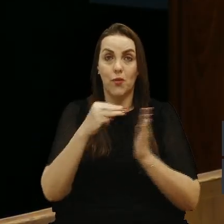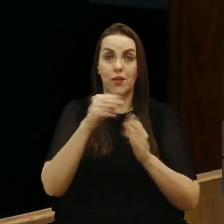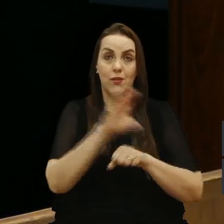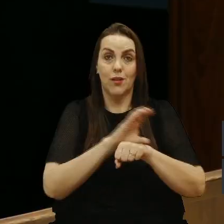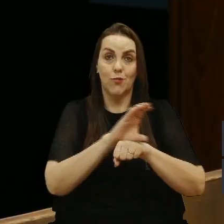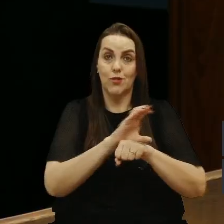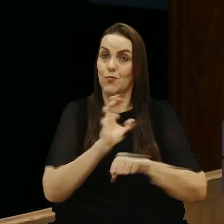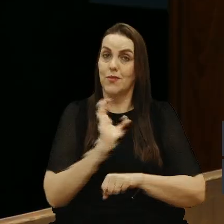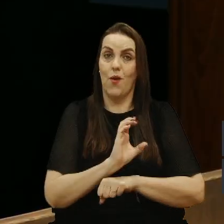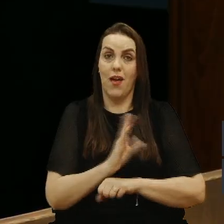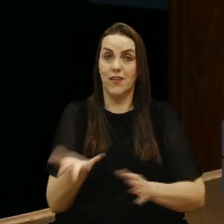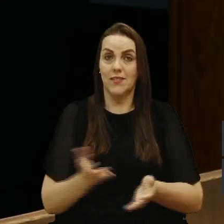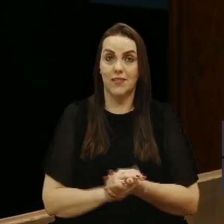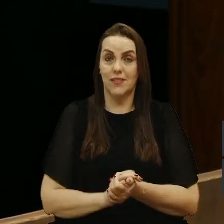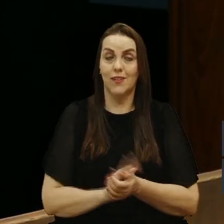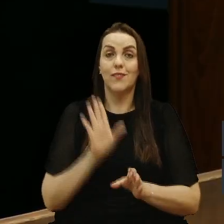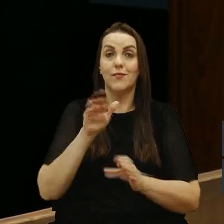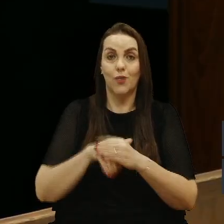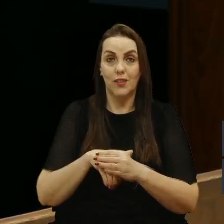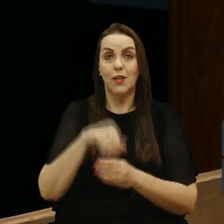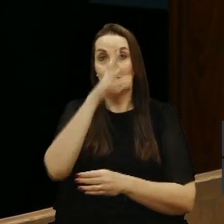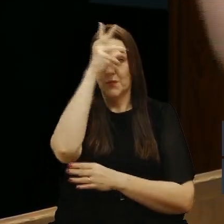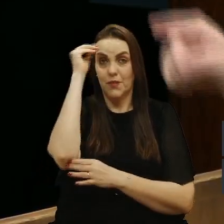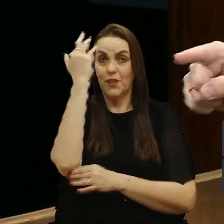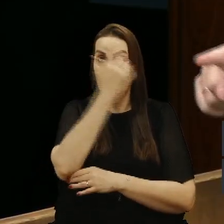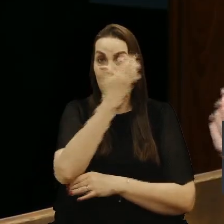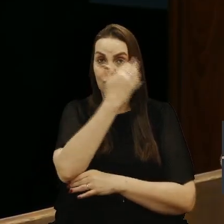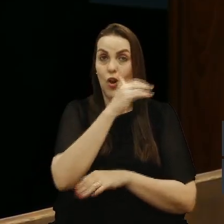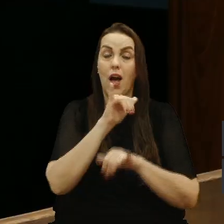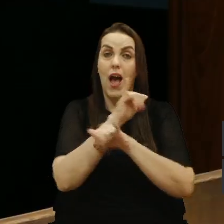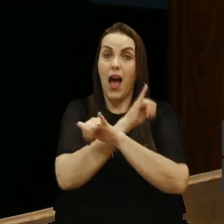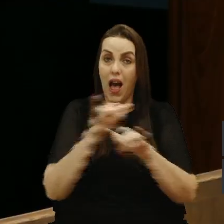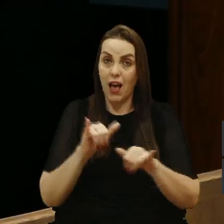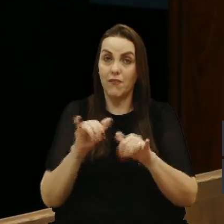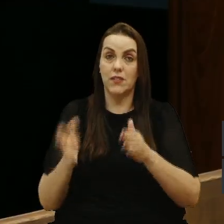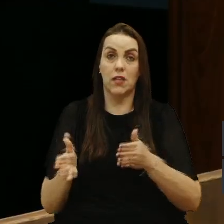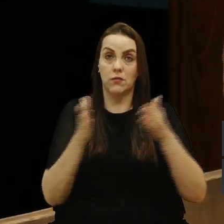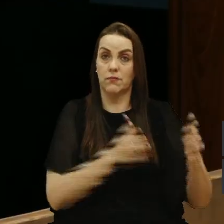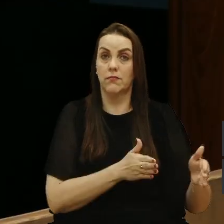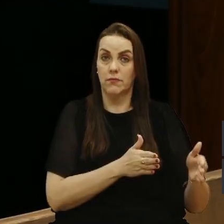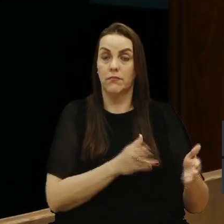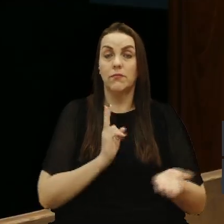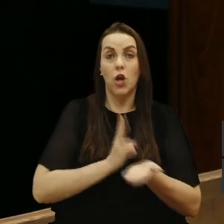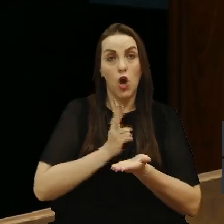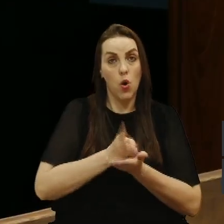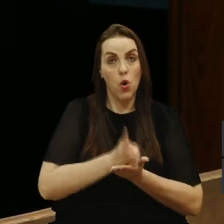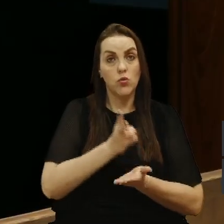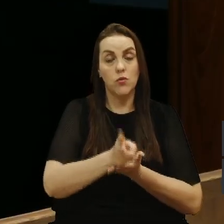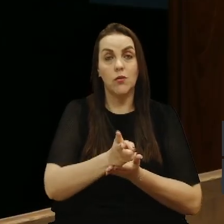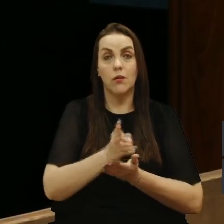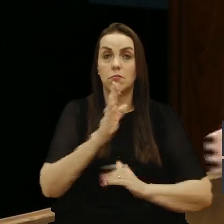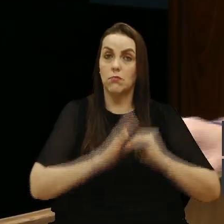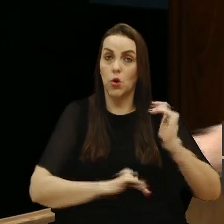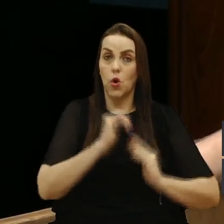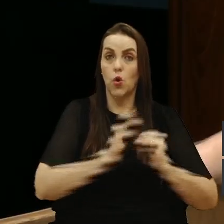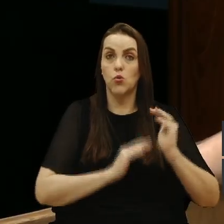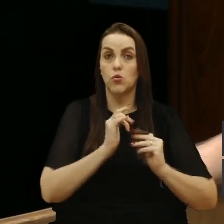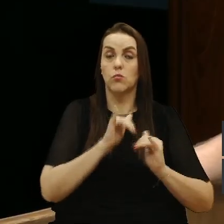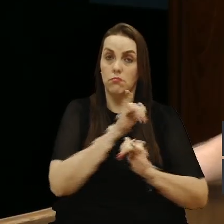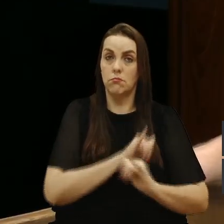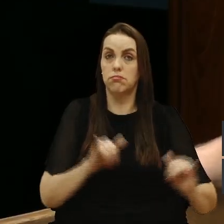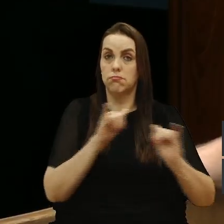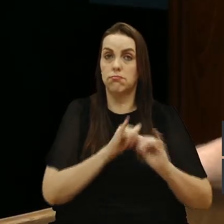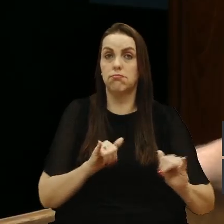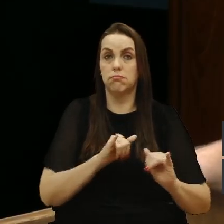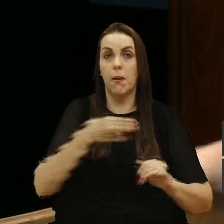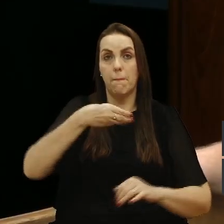eleição. Nós votamos o prefeito Adiló avisando que faríamos oposição. E seguiríamos a oposição de forma construtiva, como anunciamos em março do ano